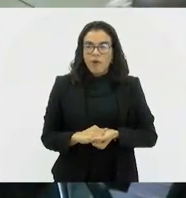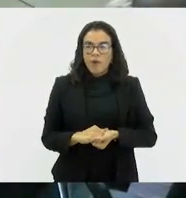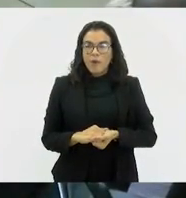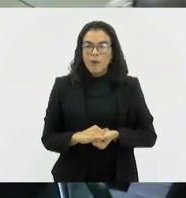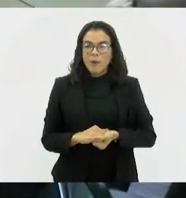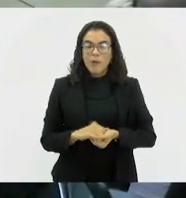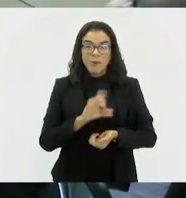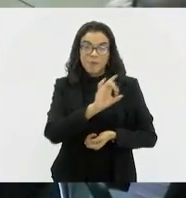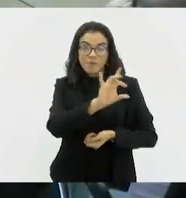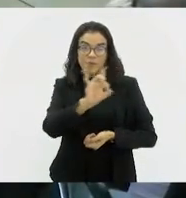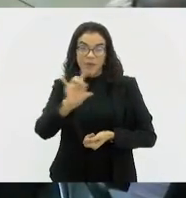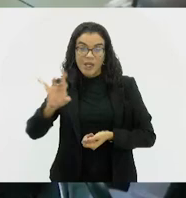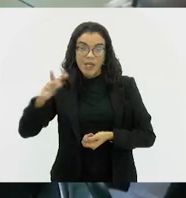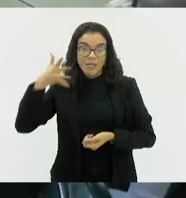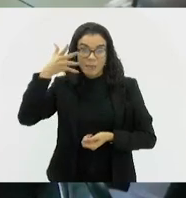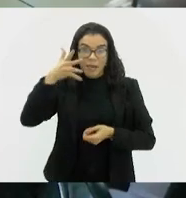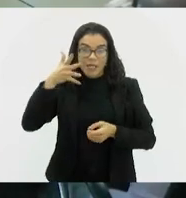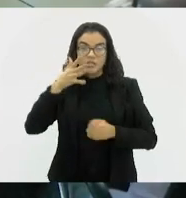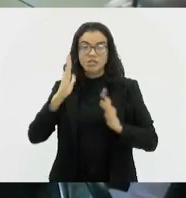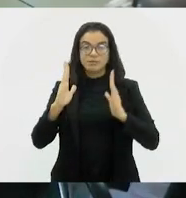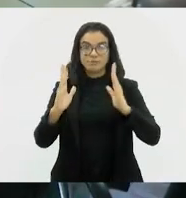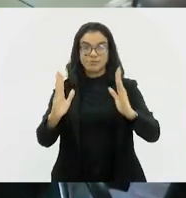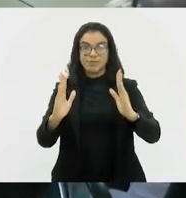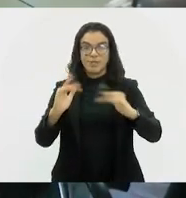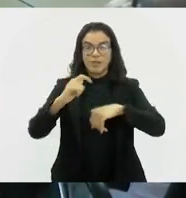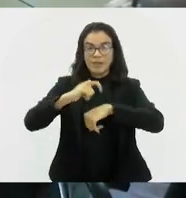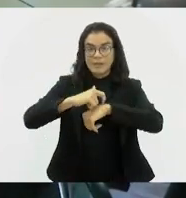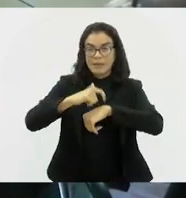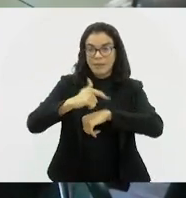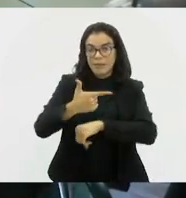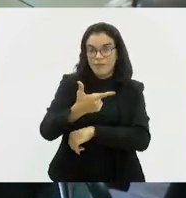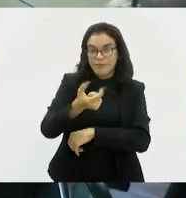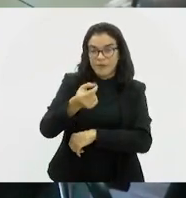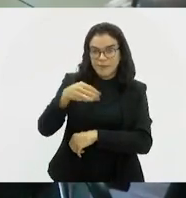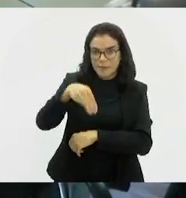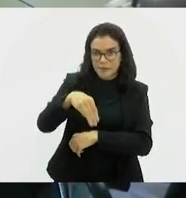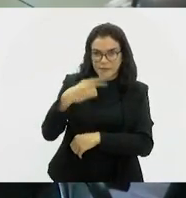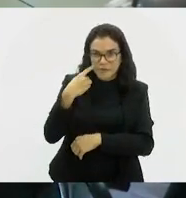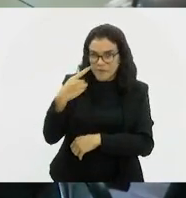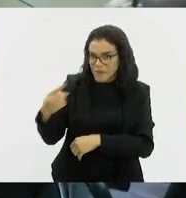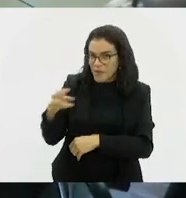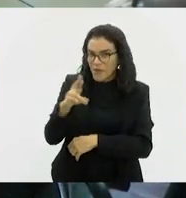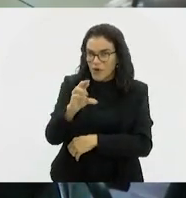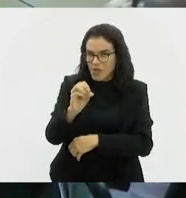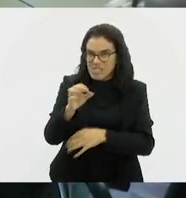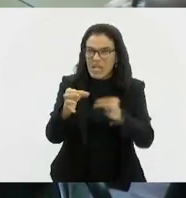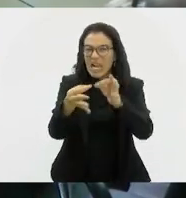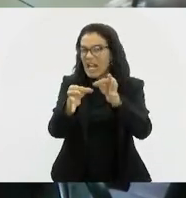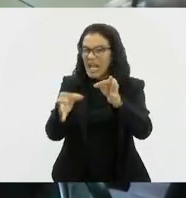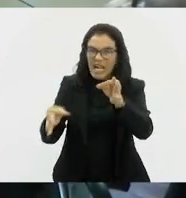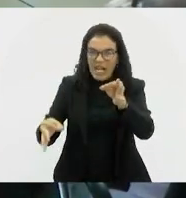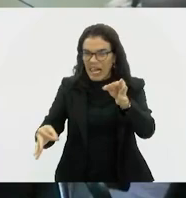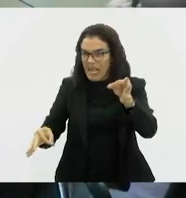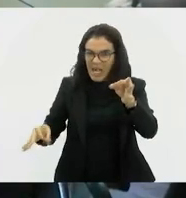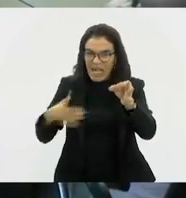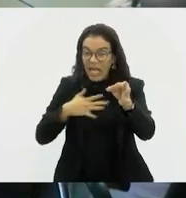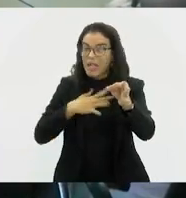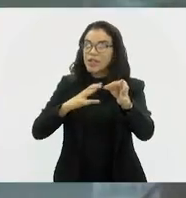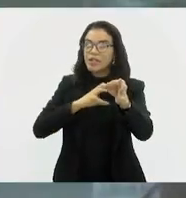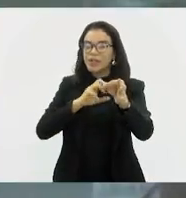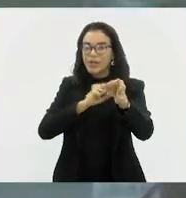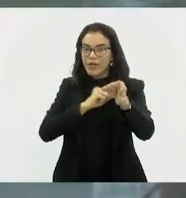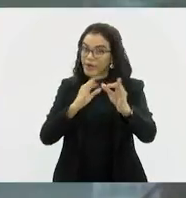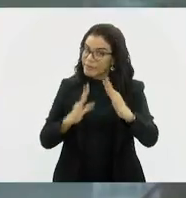Cada palestrante tem até 20 minutos para fazer uso da palavra. Viu, Rosa? Você que gosta de falar bastante? Até